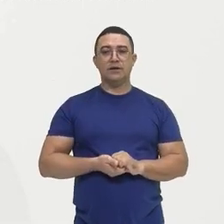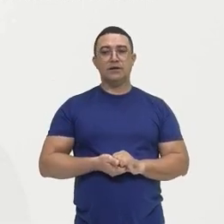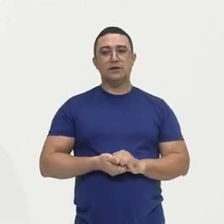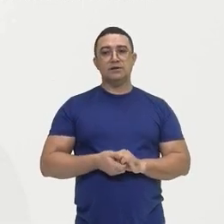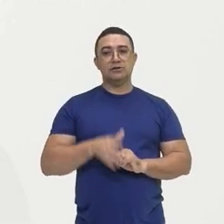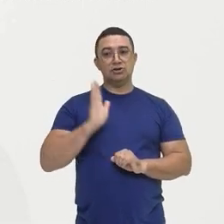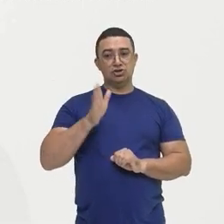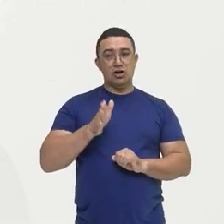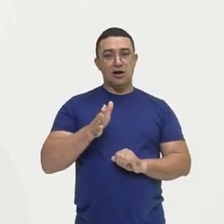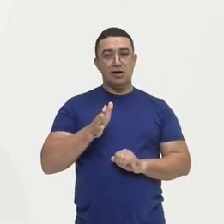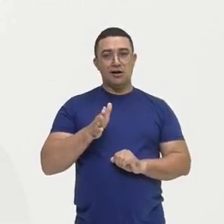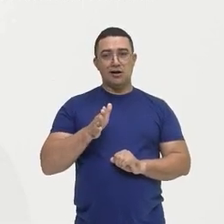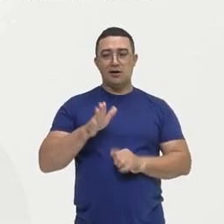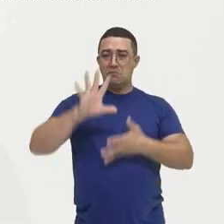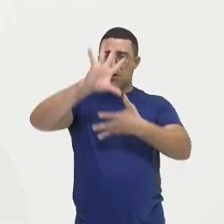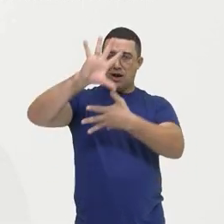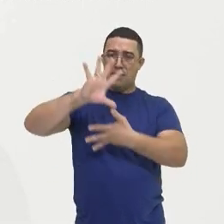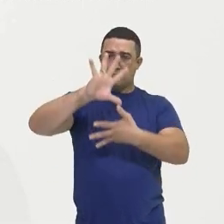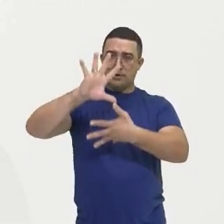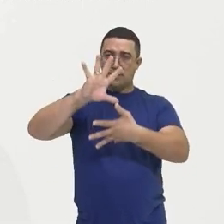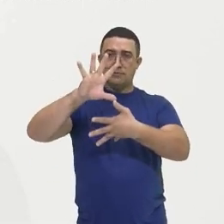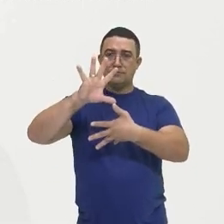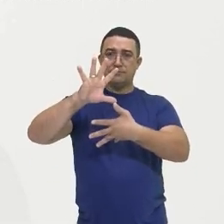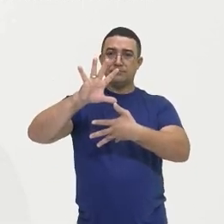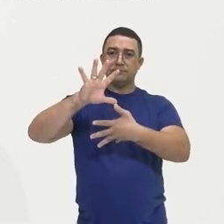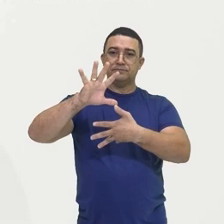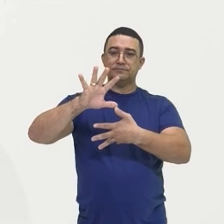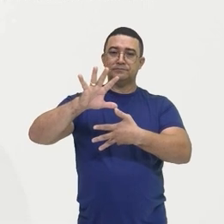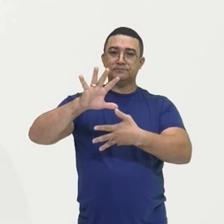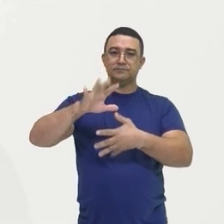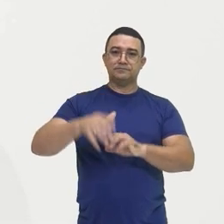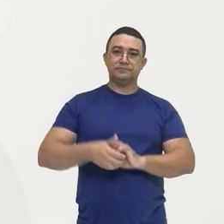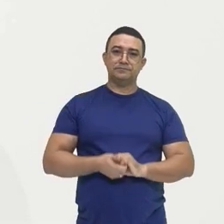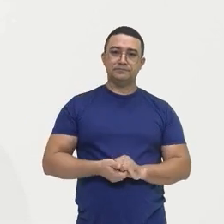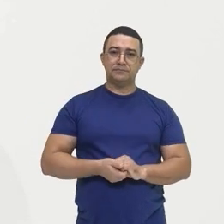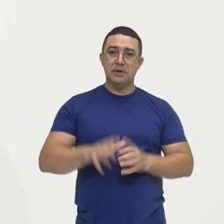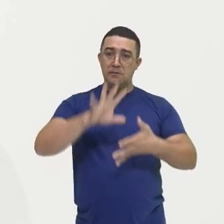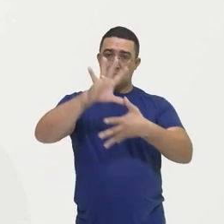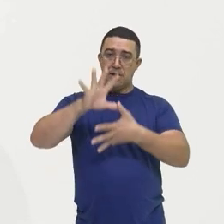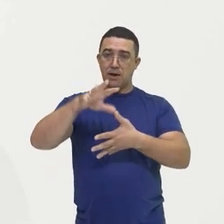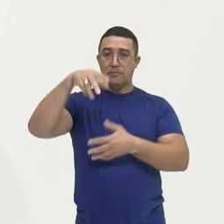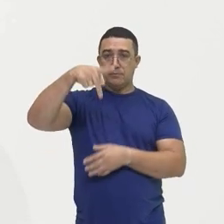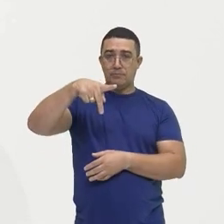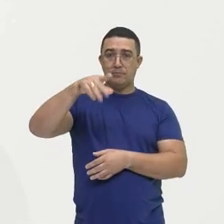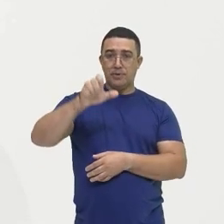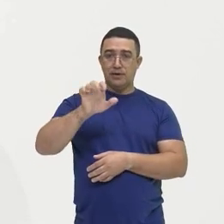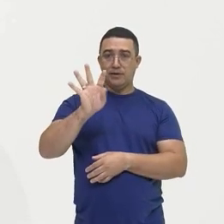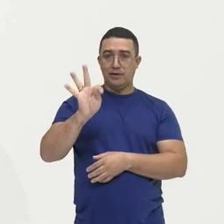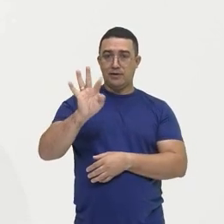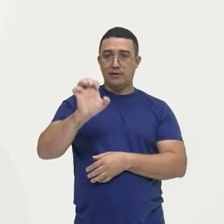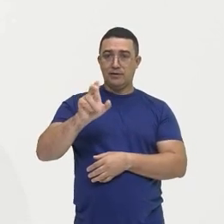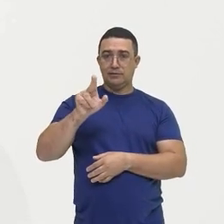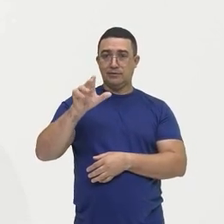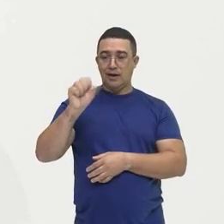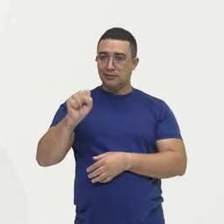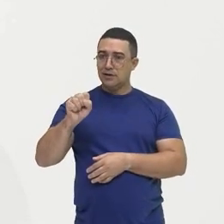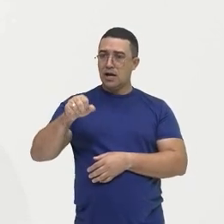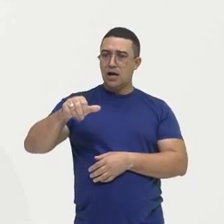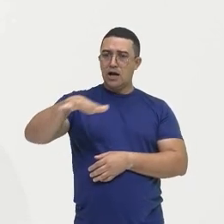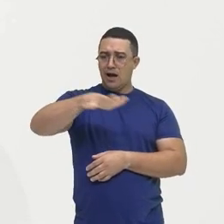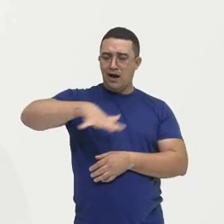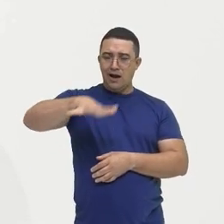de Peters, a gente vai ver aí na próxima cartela, a gente já tem essa área aí com outro tipo